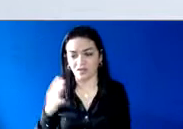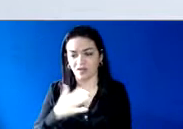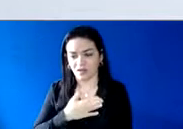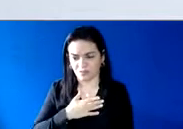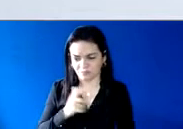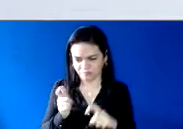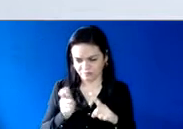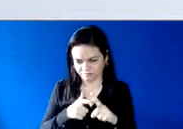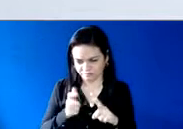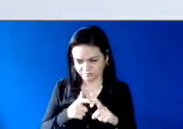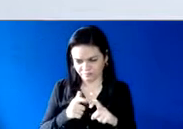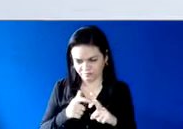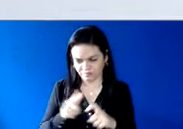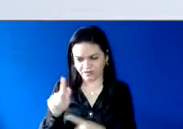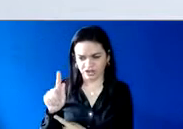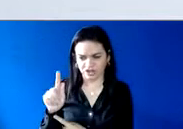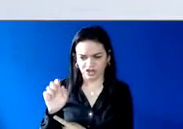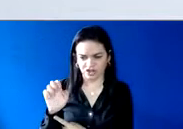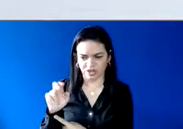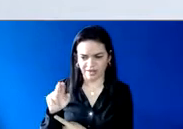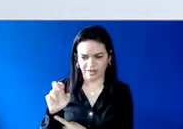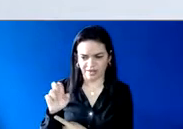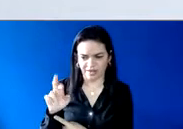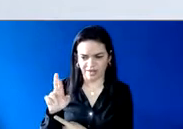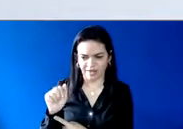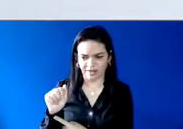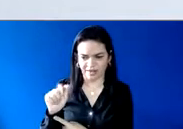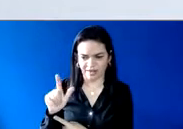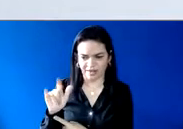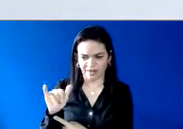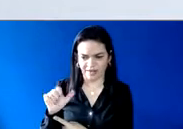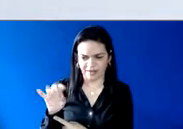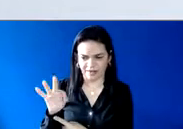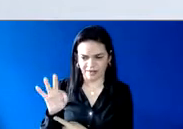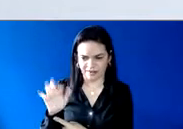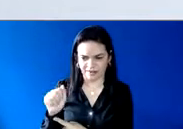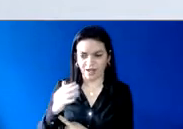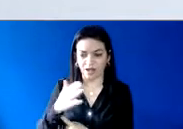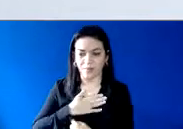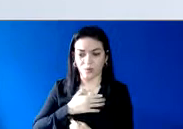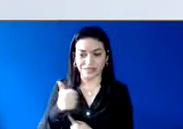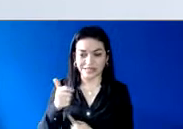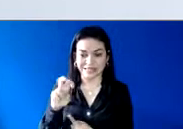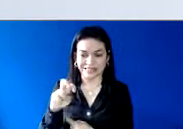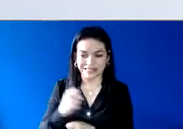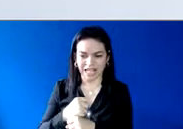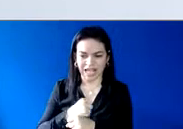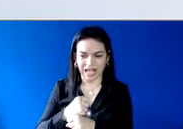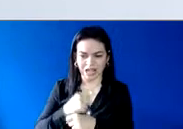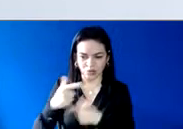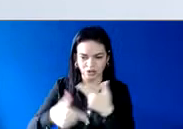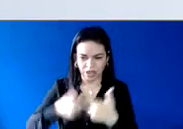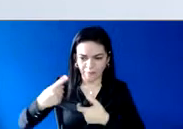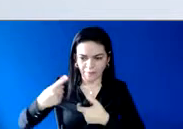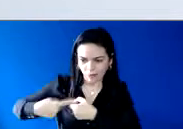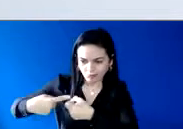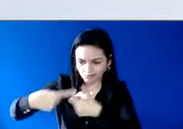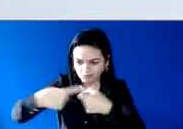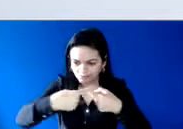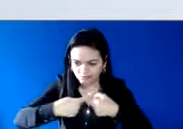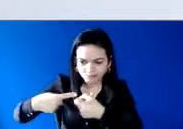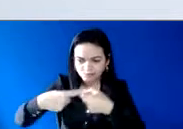médico generalista, né, nos meus 15 anos de trabalho no interior do Maranhão, durante esses 15